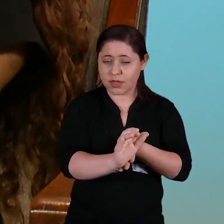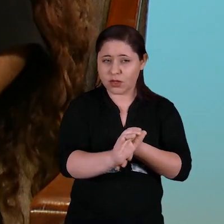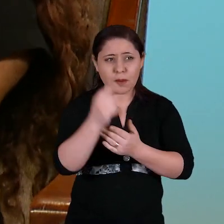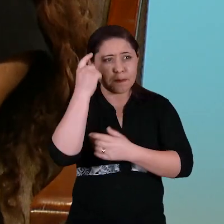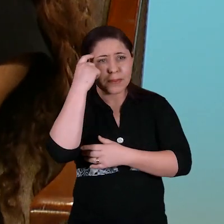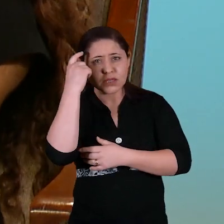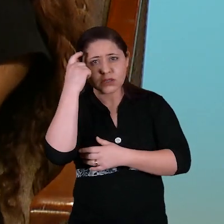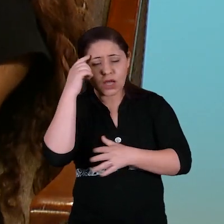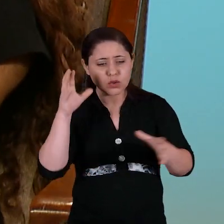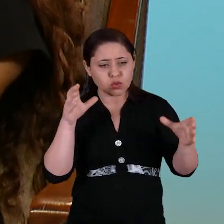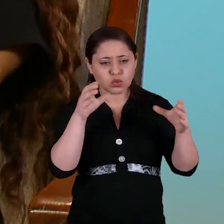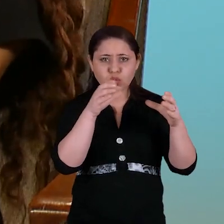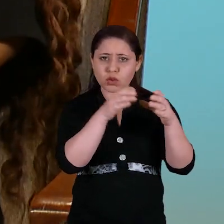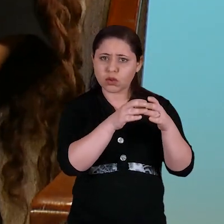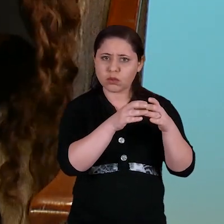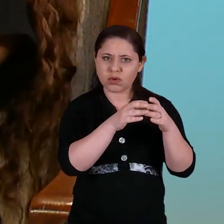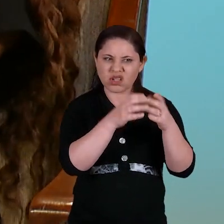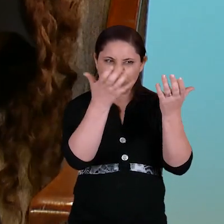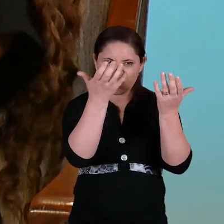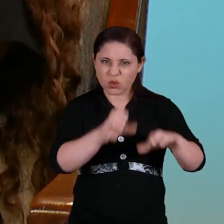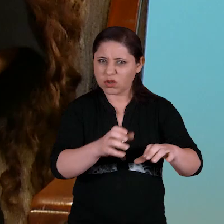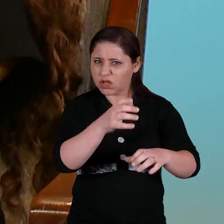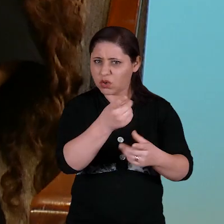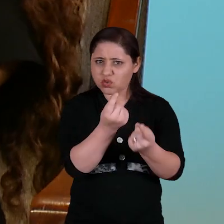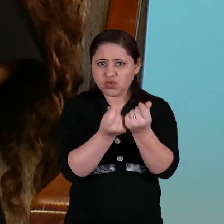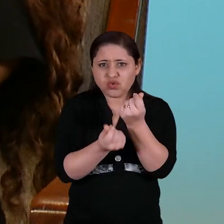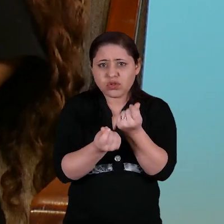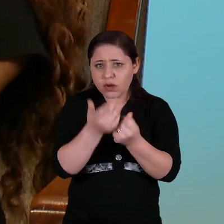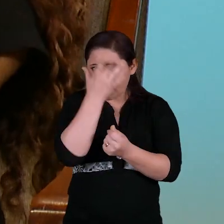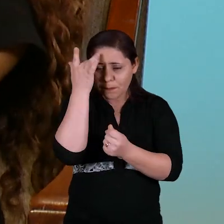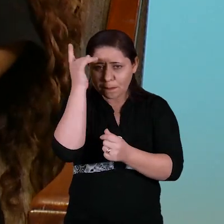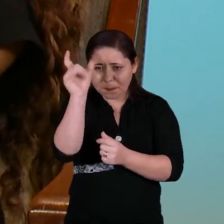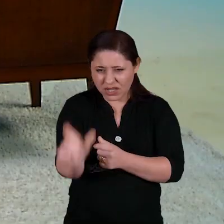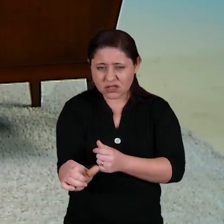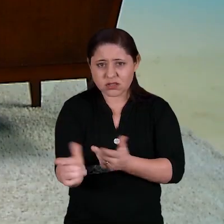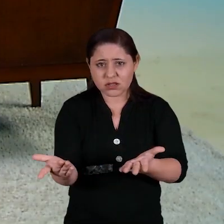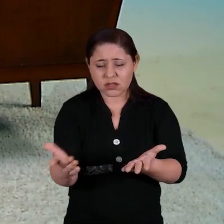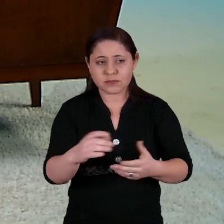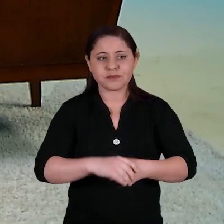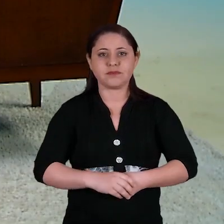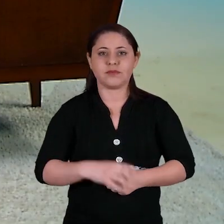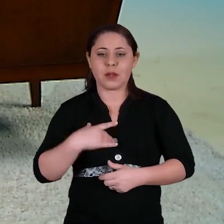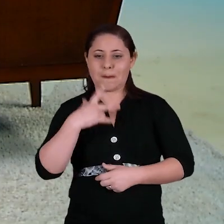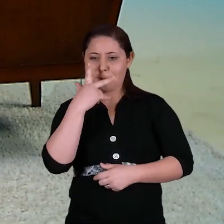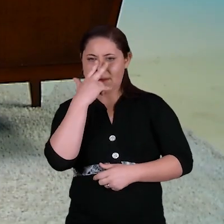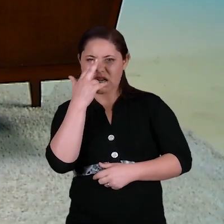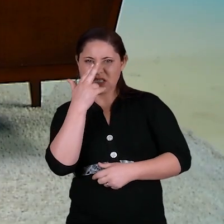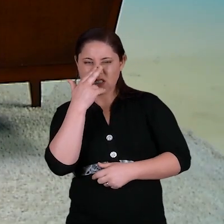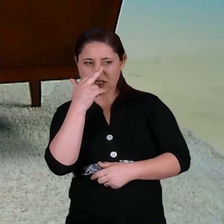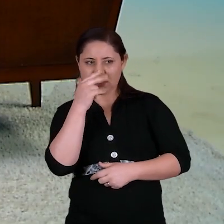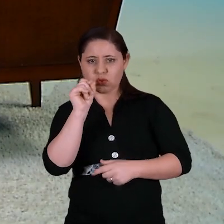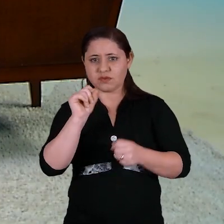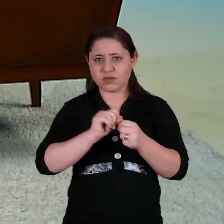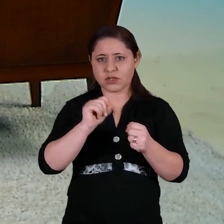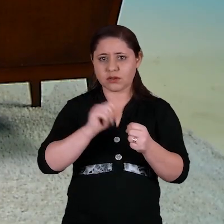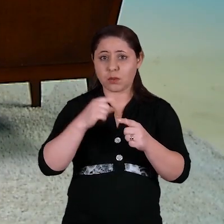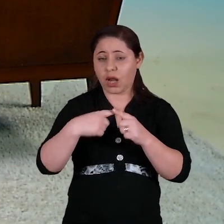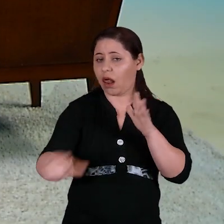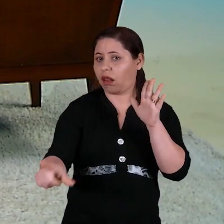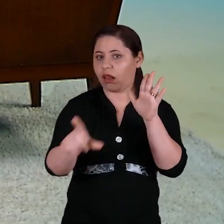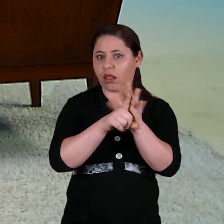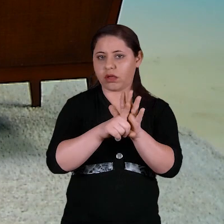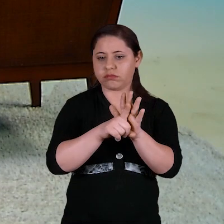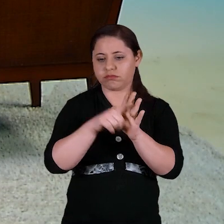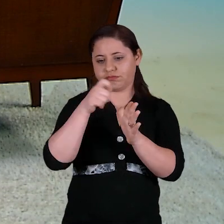não pensar nesse público e não querer o dinheiro dessas pessoas, né? A impressão que dá é que muitas vezes as atitudes são tomadas porque existe uma lei